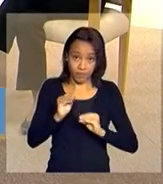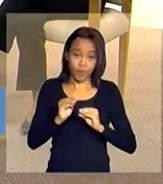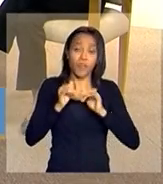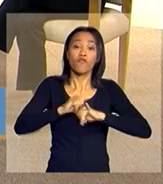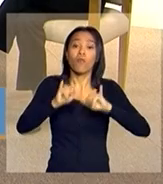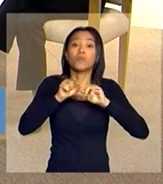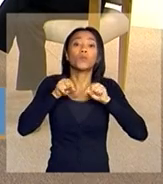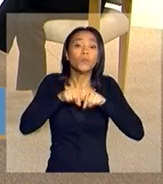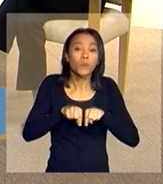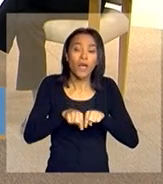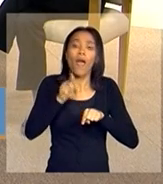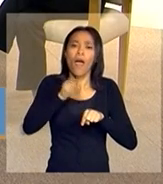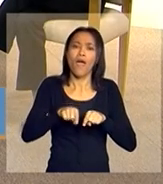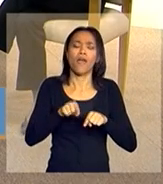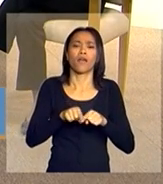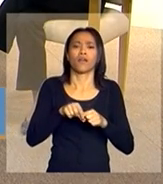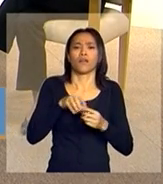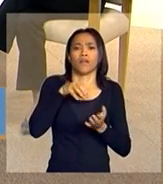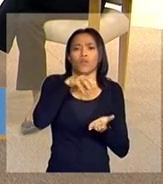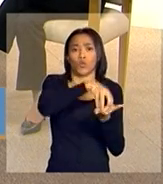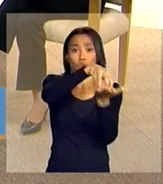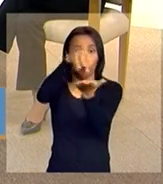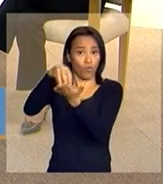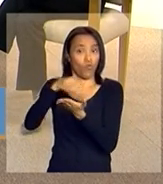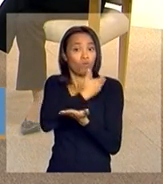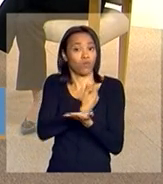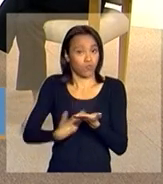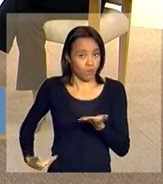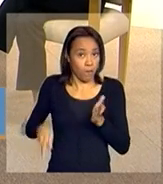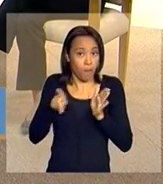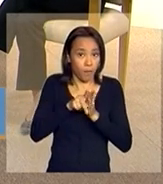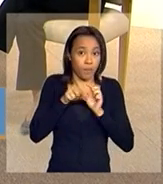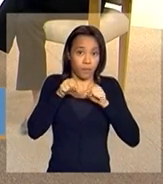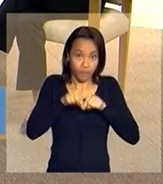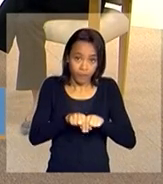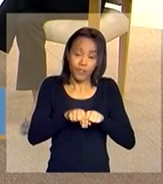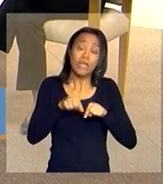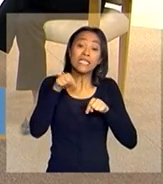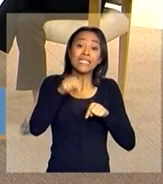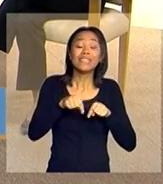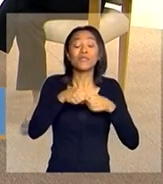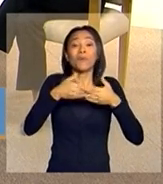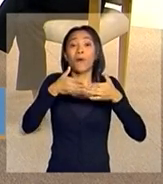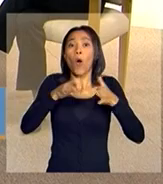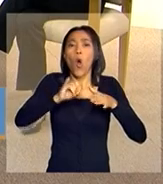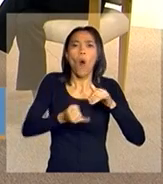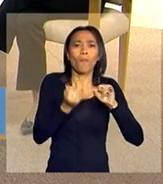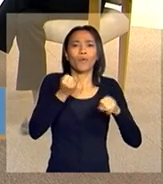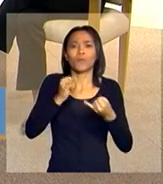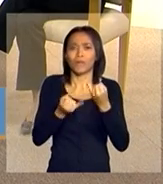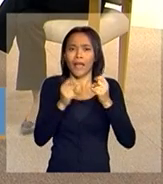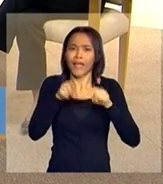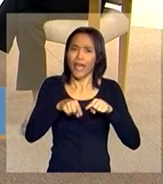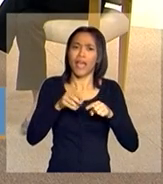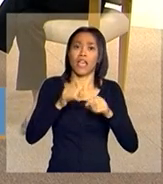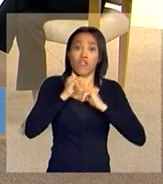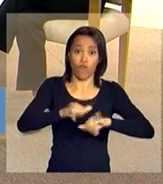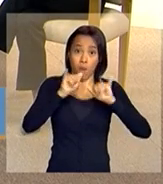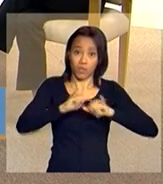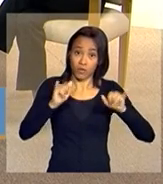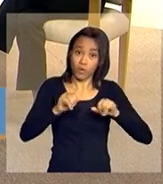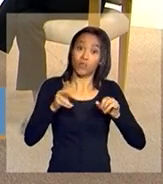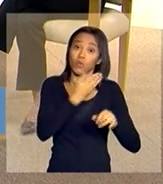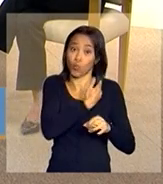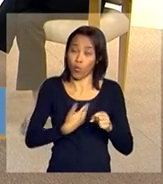de das unidades dos órgãos governamentais nesse abre um leque de opções que seria os dados dos governos